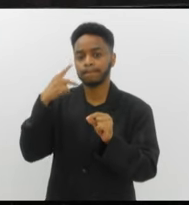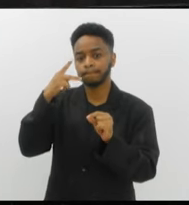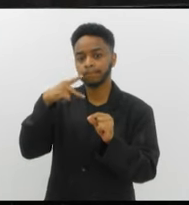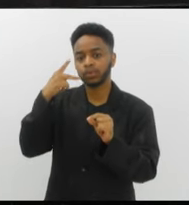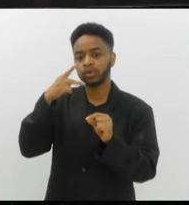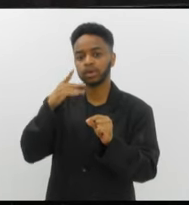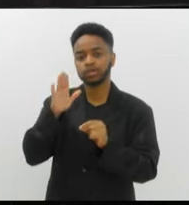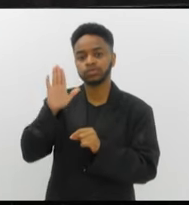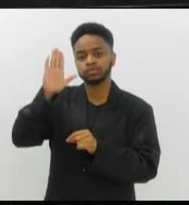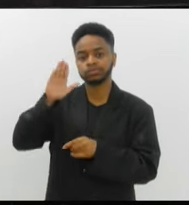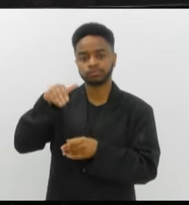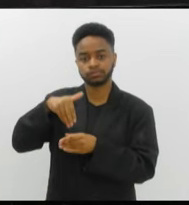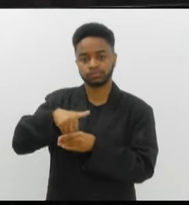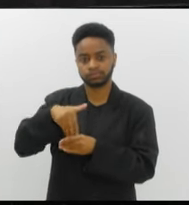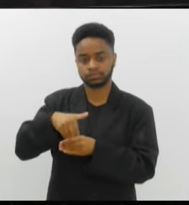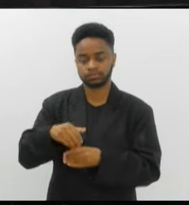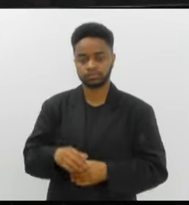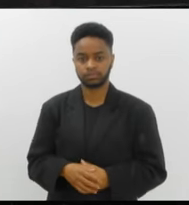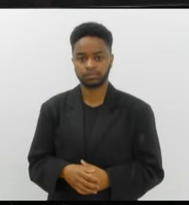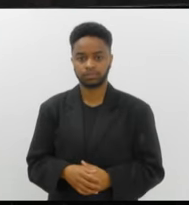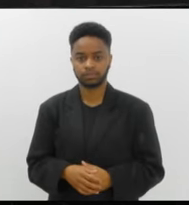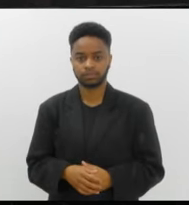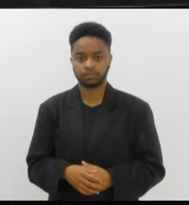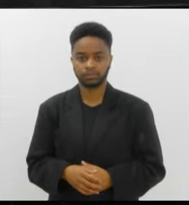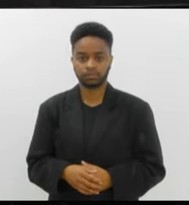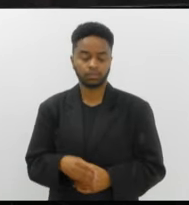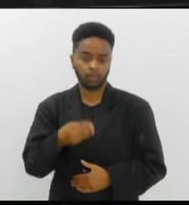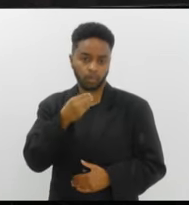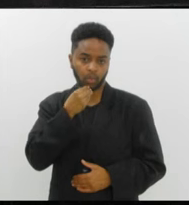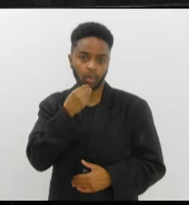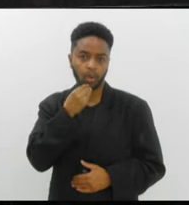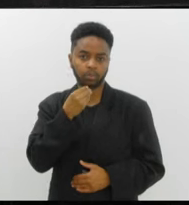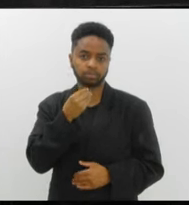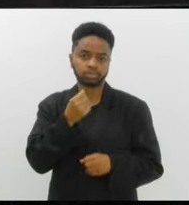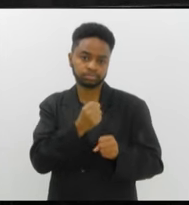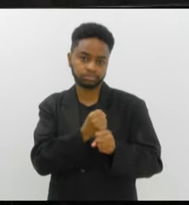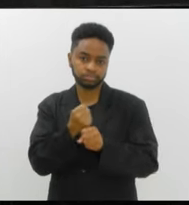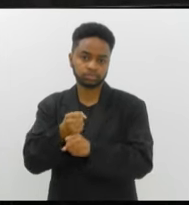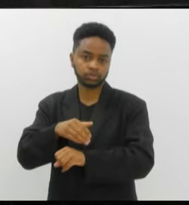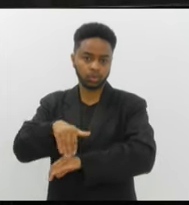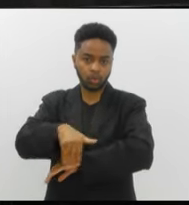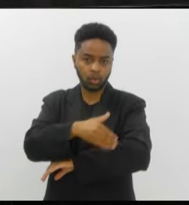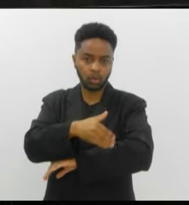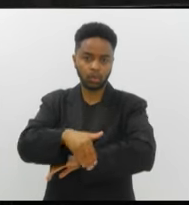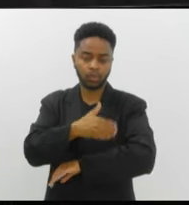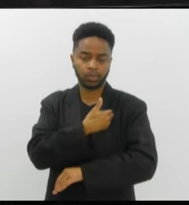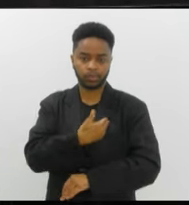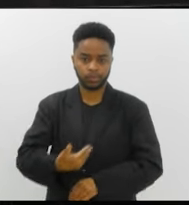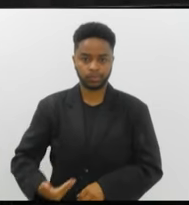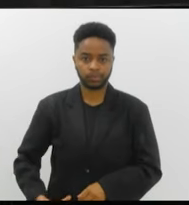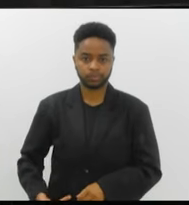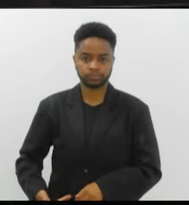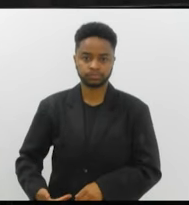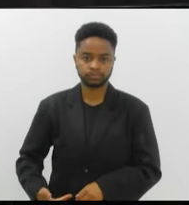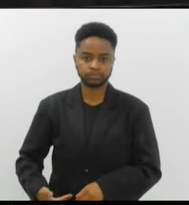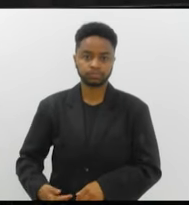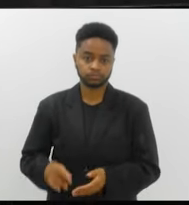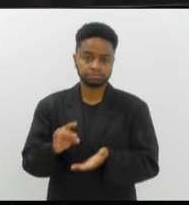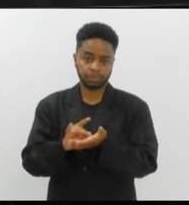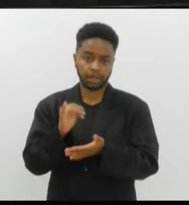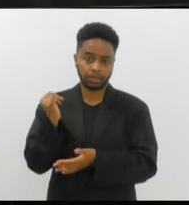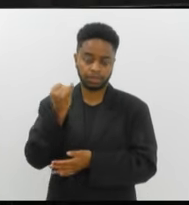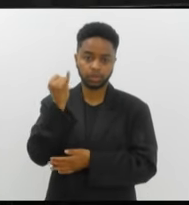políticos eleitorais. Não que drenagem e pavimentação de logradouros públicos não seja